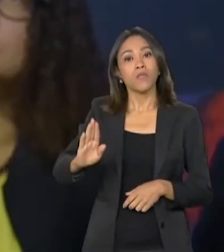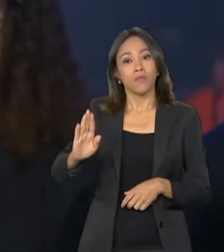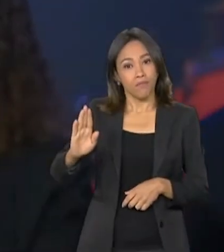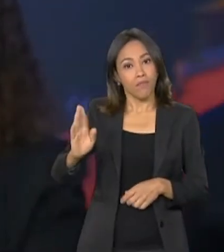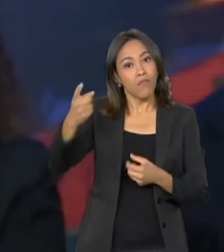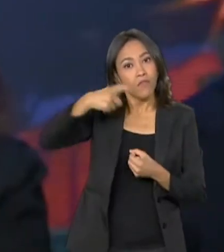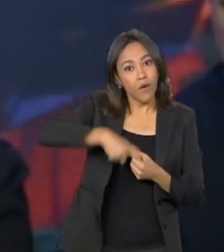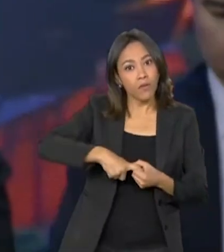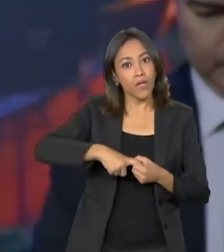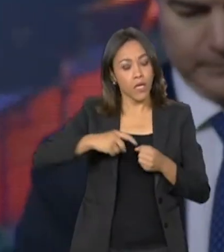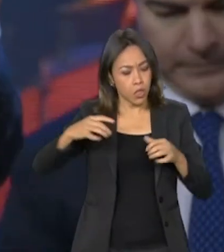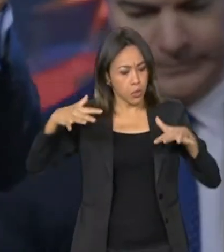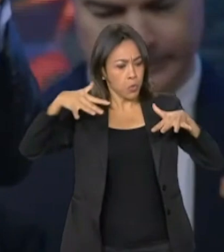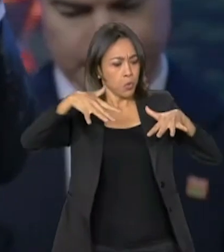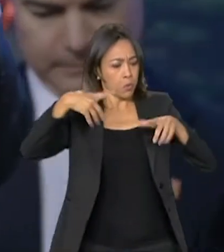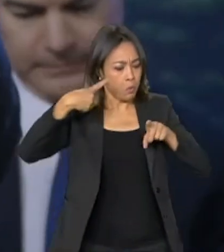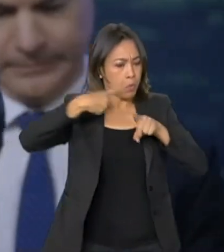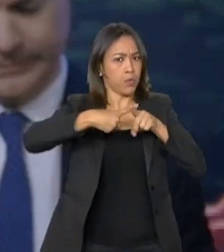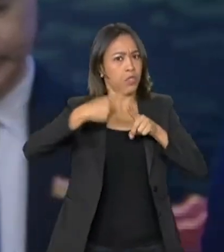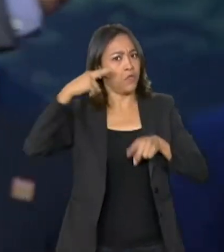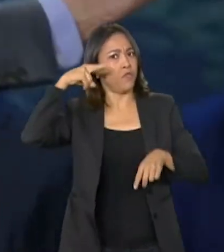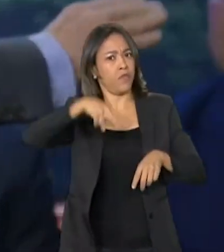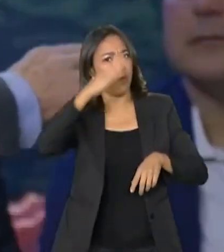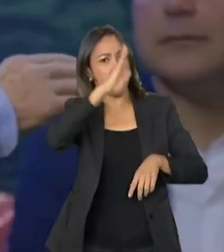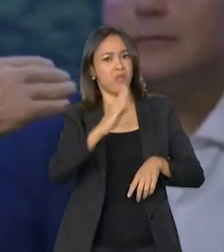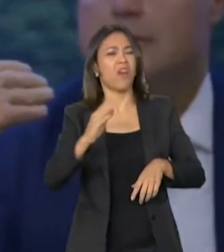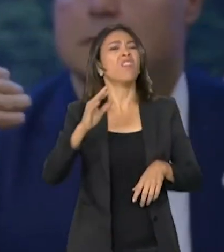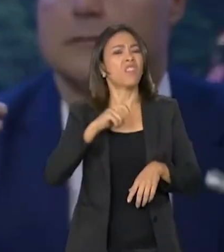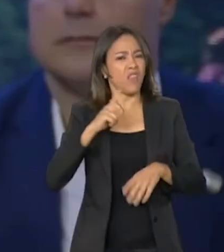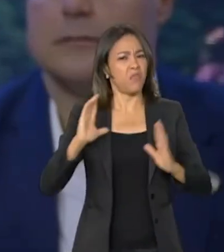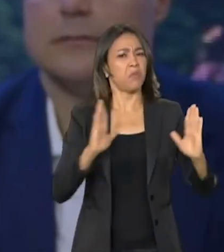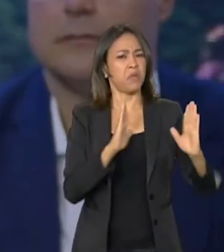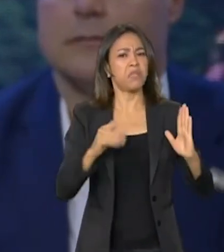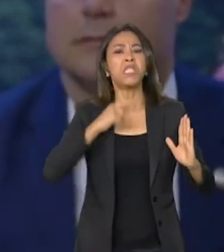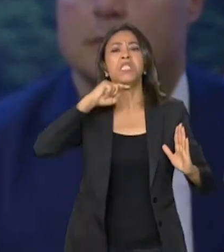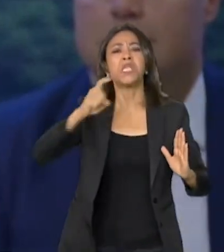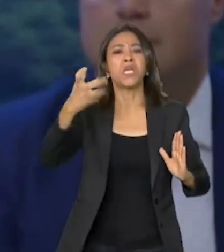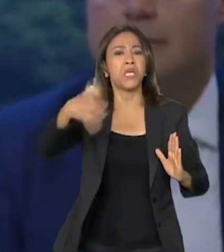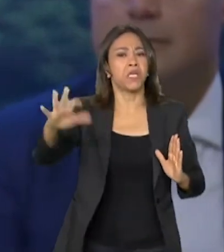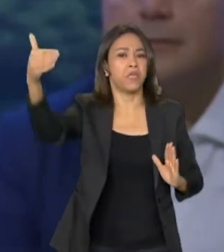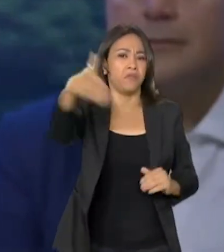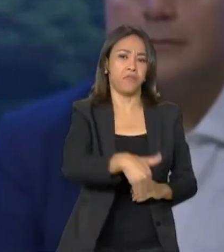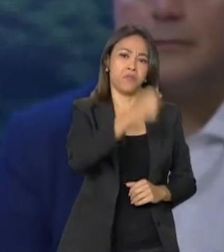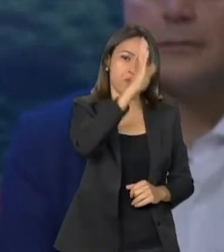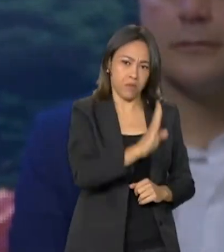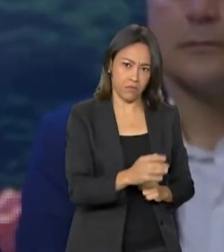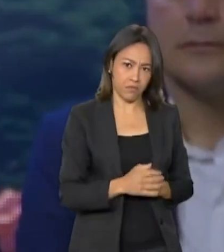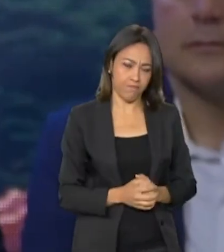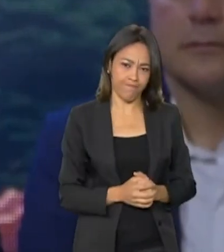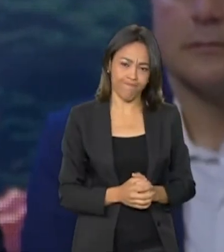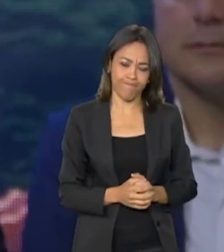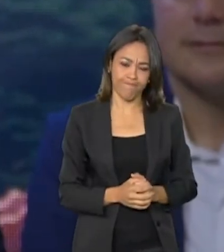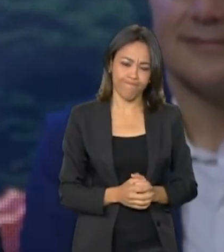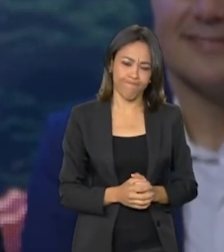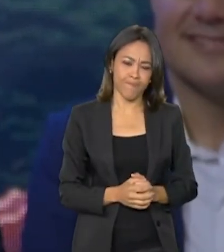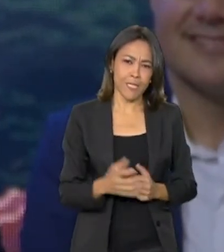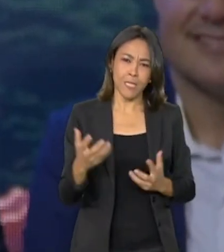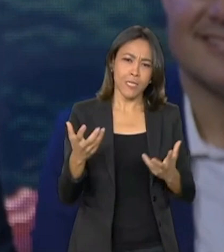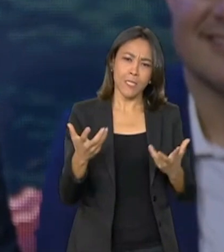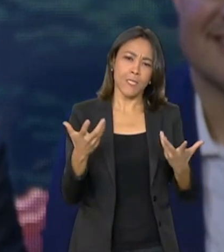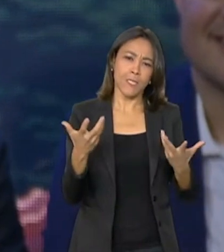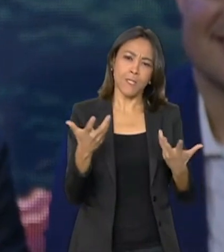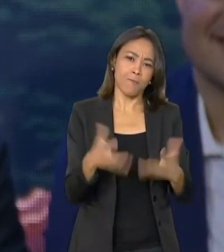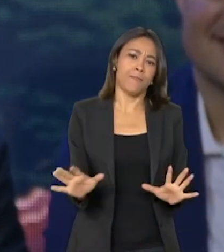passamos um período em que ninguém queria vir aqui e ninguém queria receber as pessoas